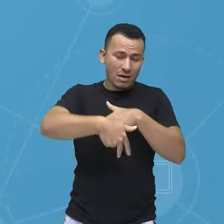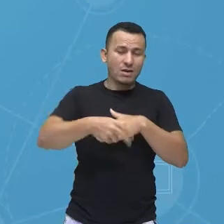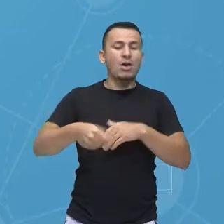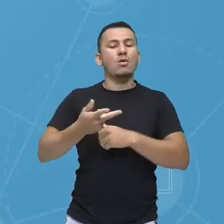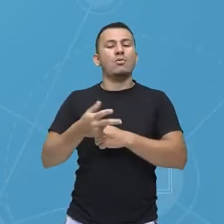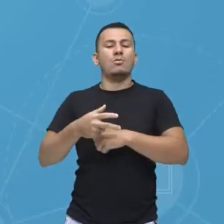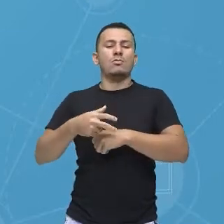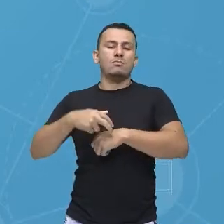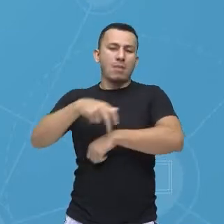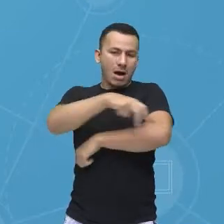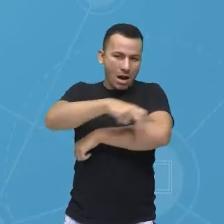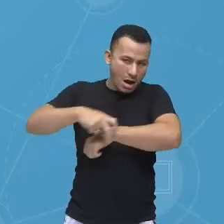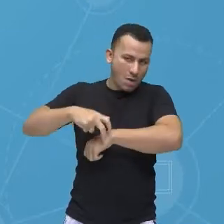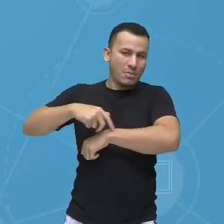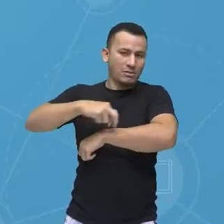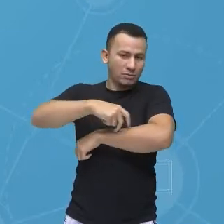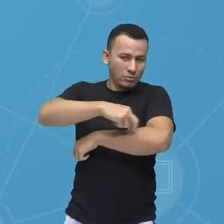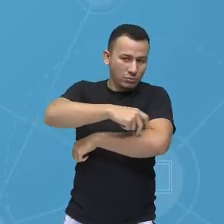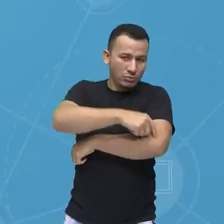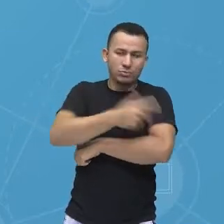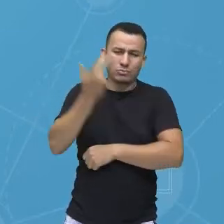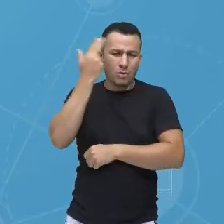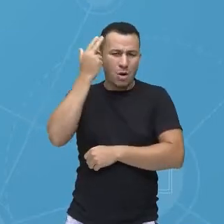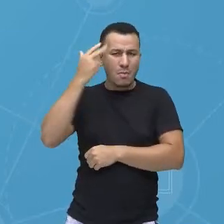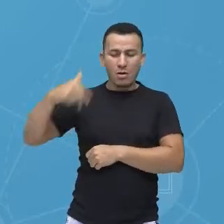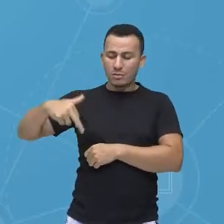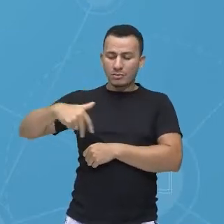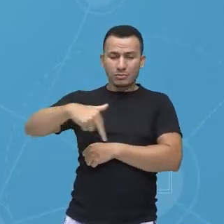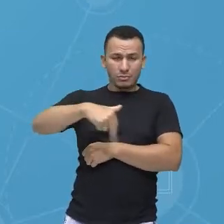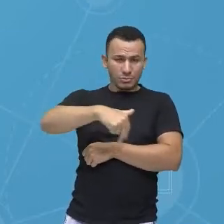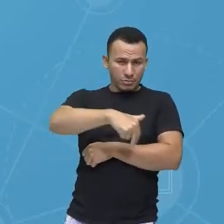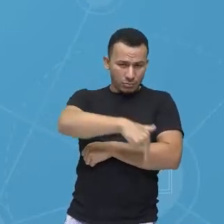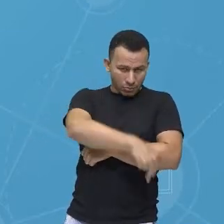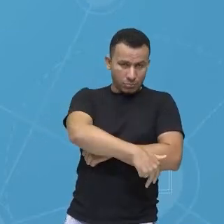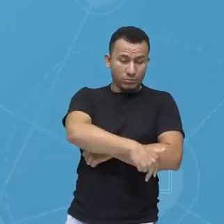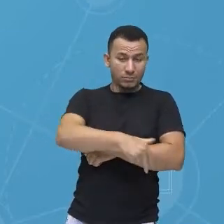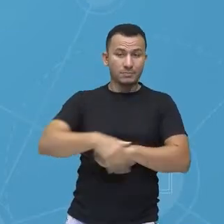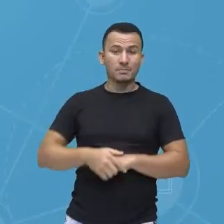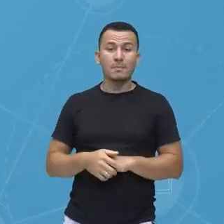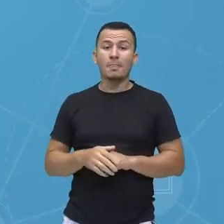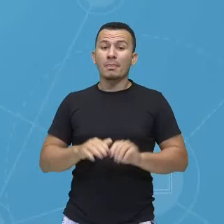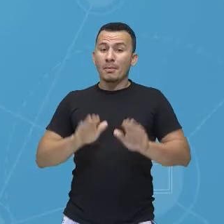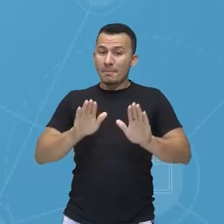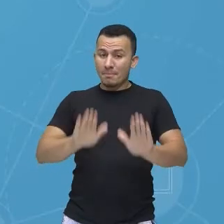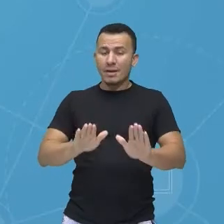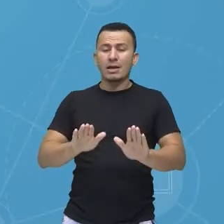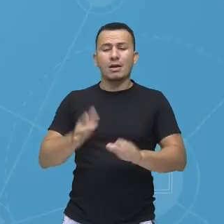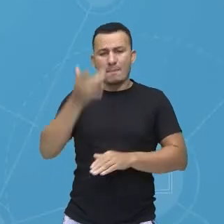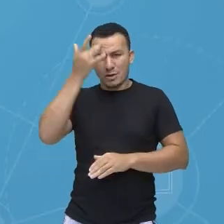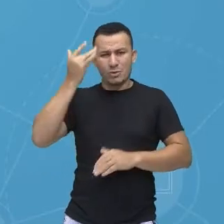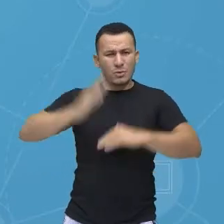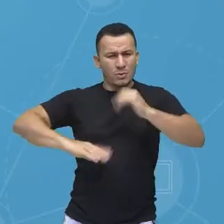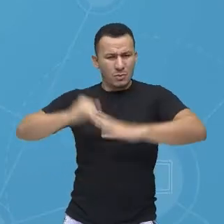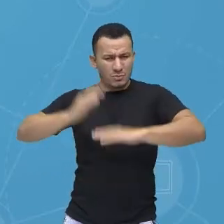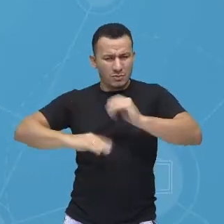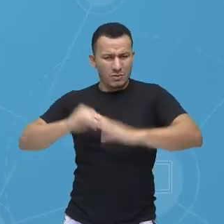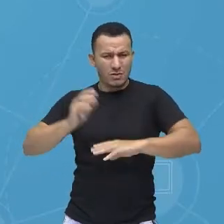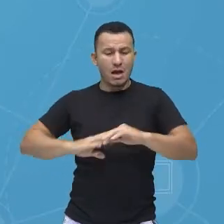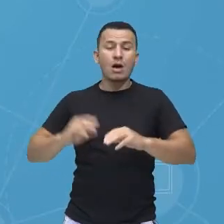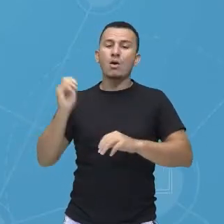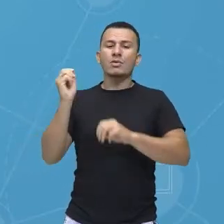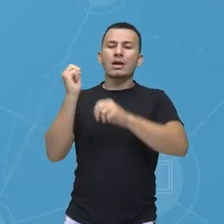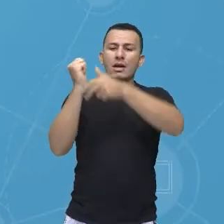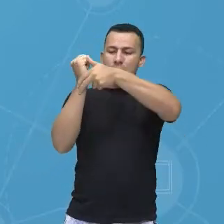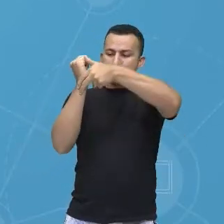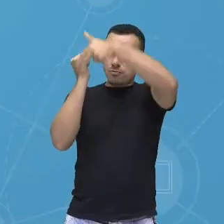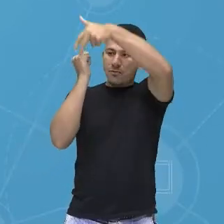rampa para descer caminhando até essa parte mais baixa. E o praticante de parkour faria simplesmente um